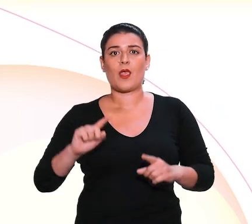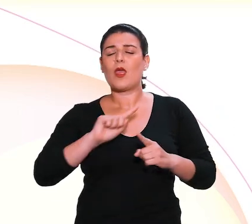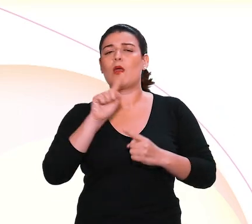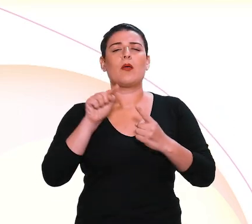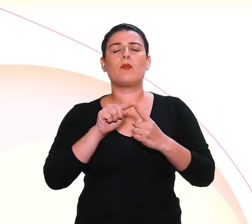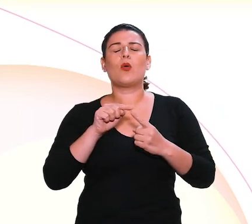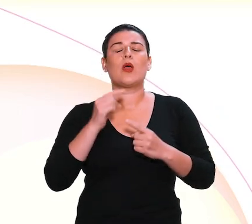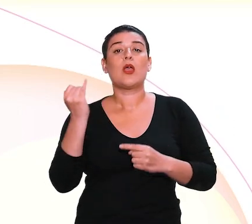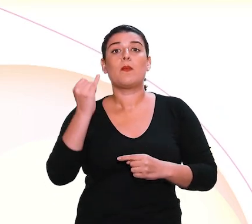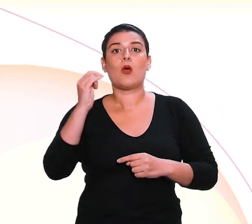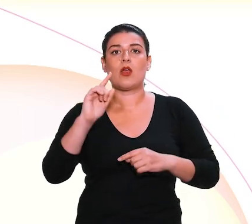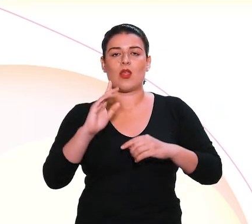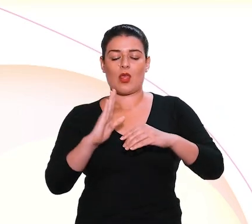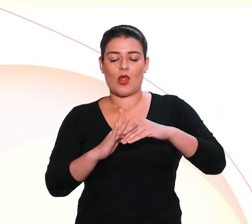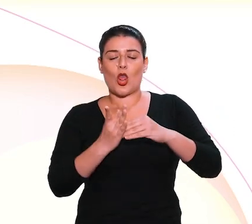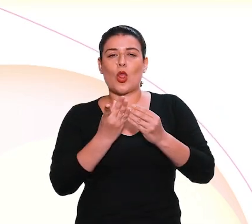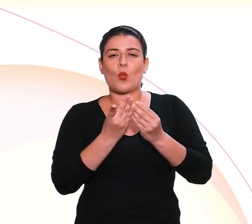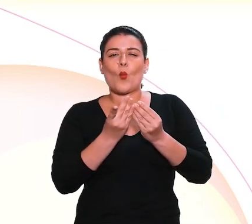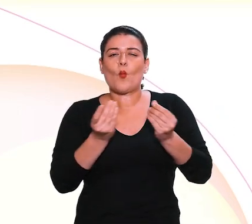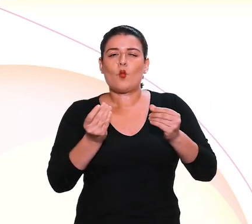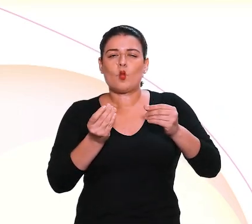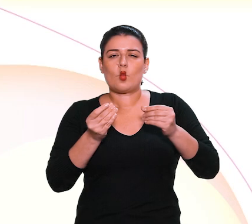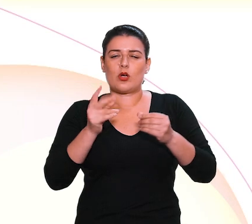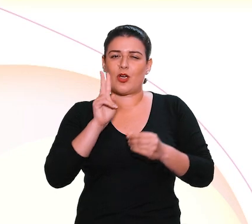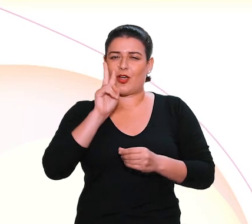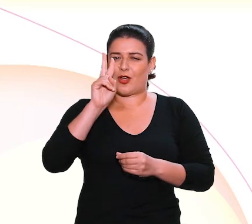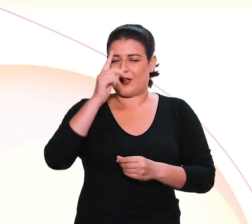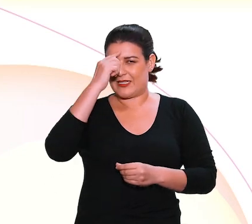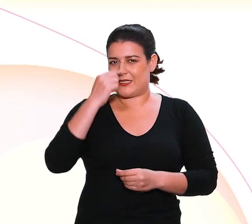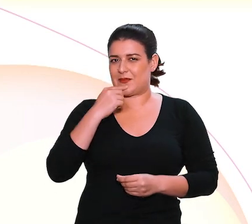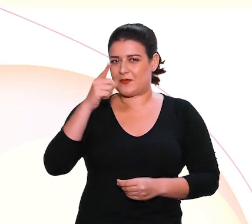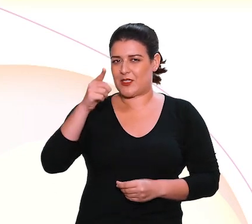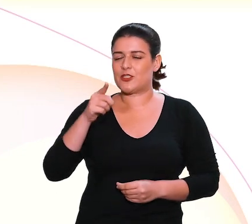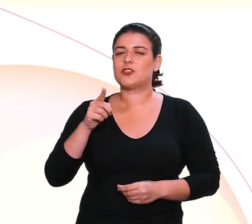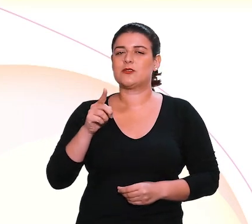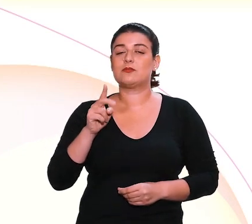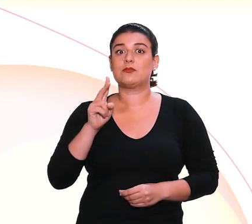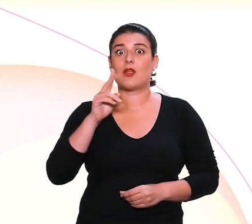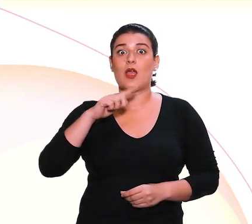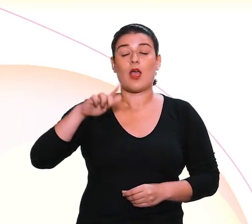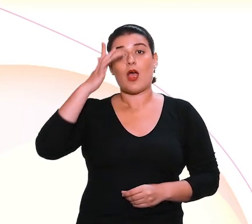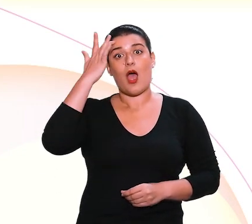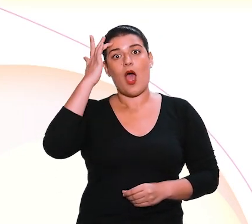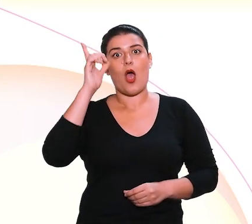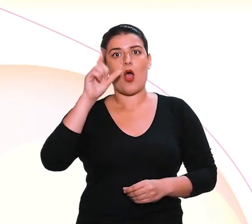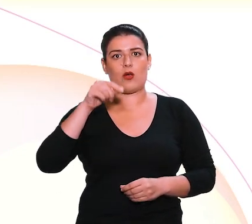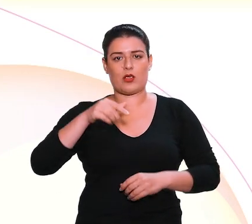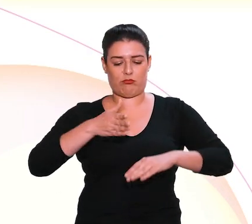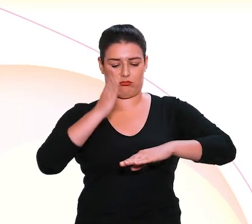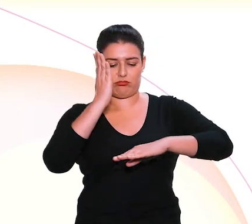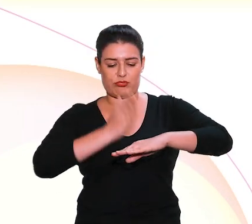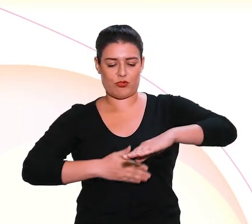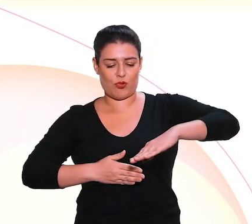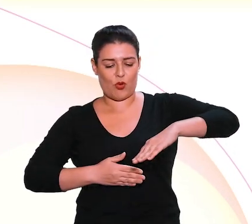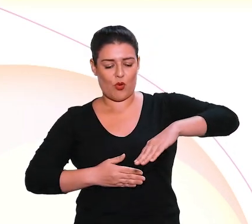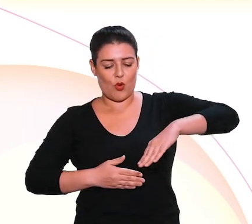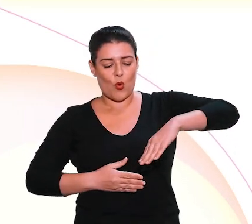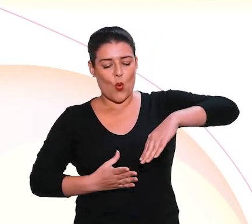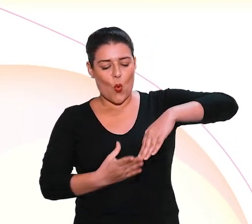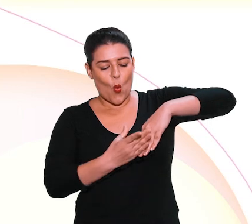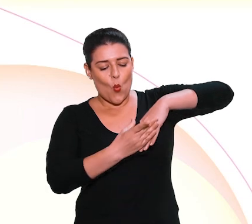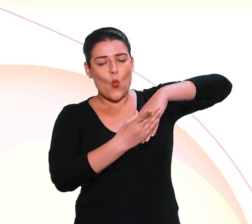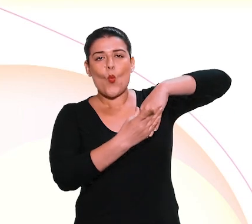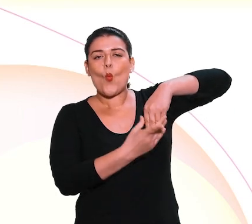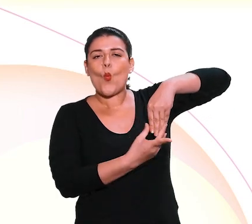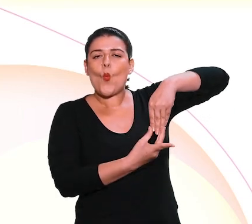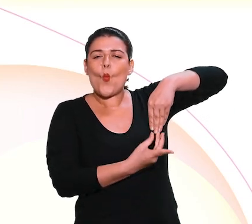esse coxim não seja raso, como é esse caso daqui, olha. Muita gente acha que o coto de amputação ele deve